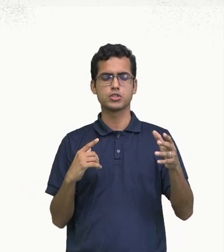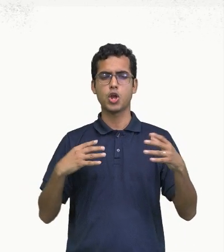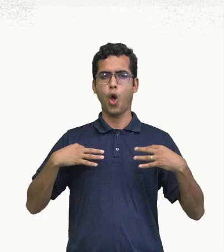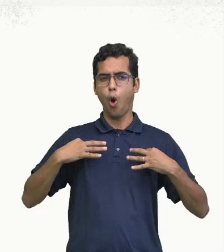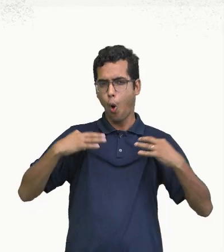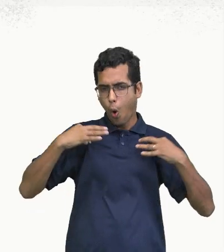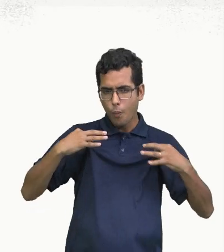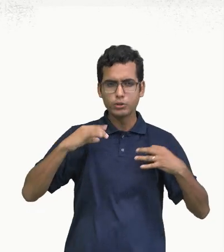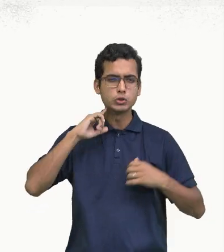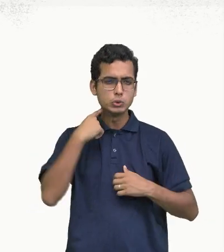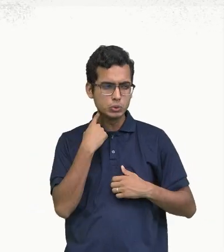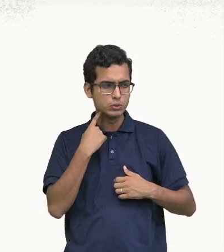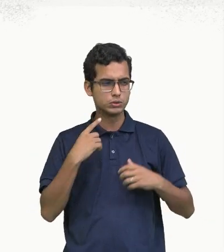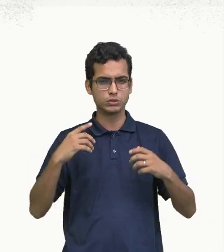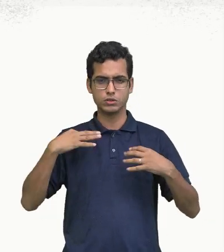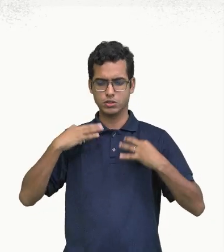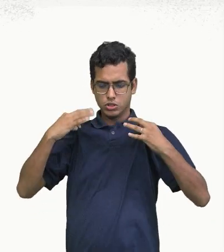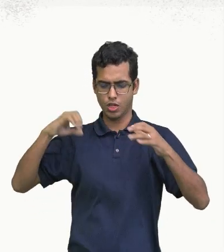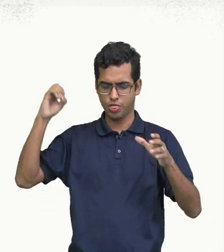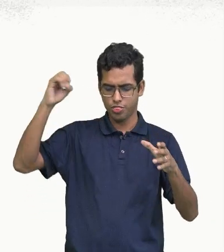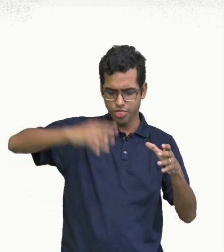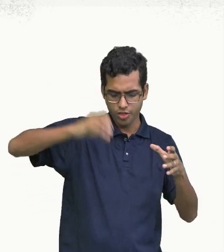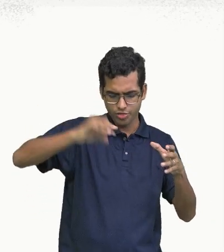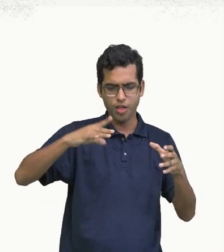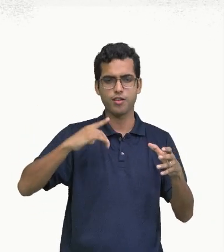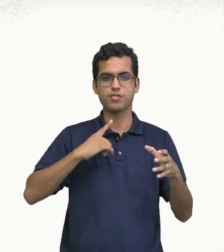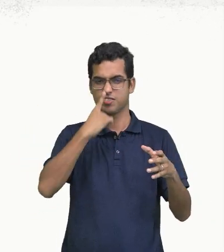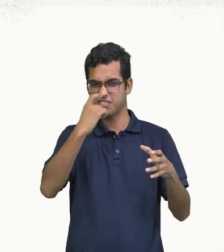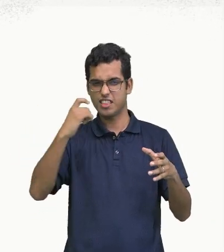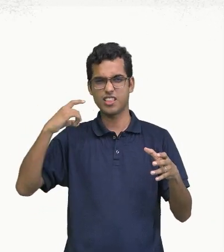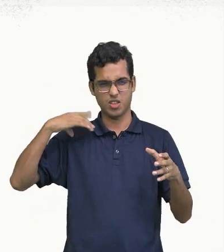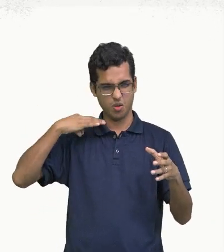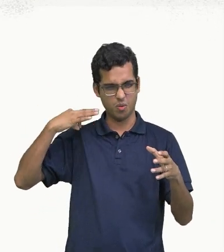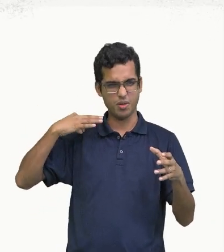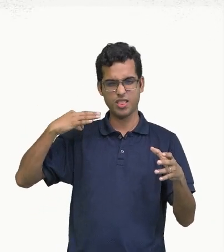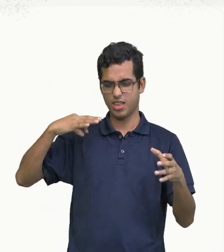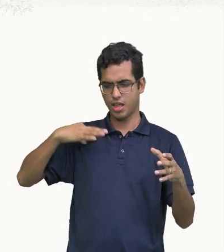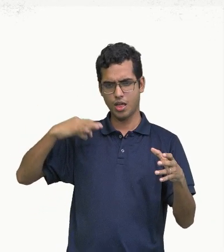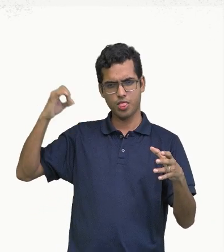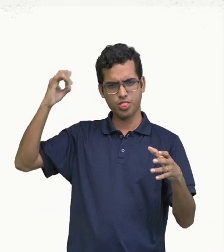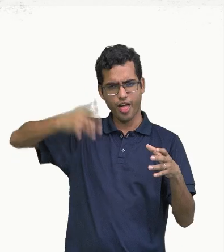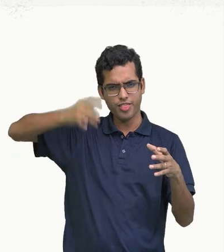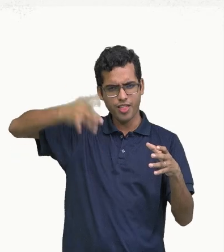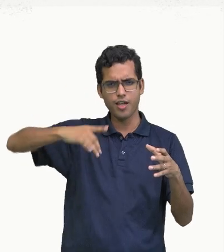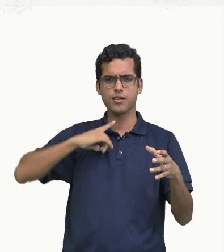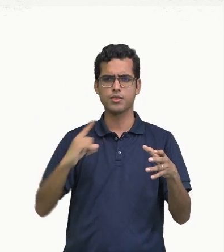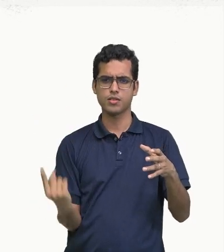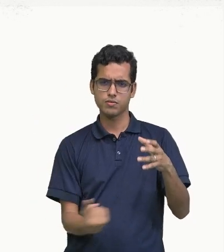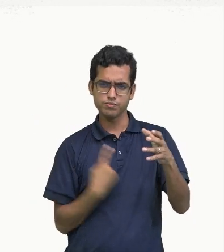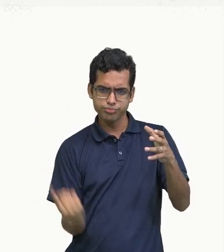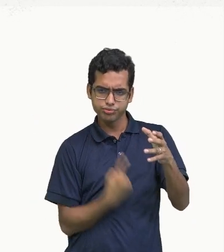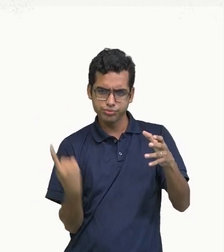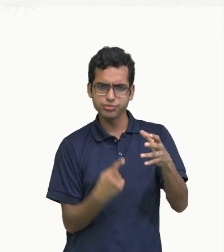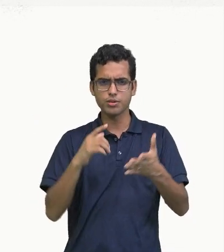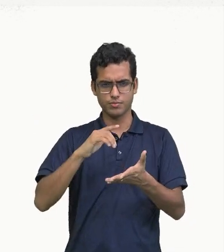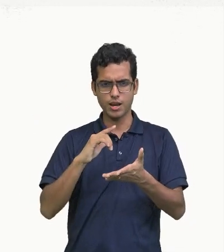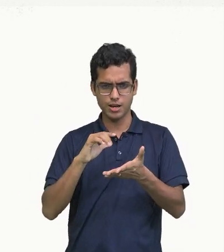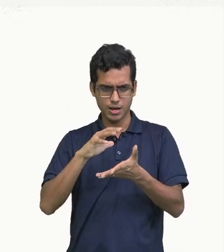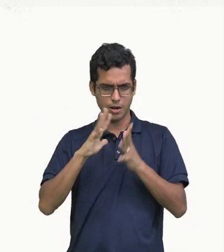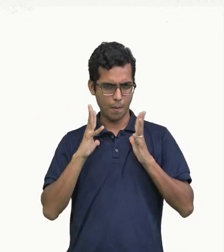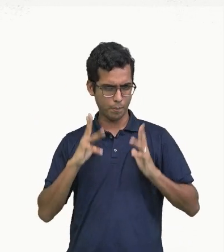né, ao redor, tudinho, alumínio, toda bonitinha, nós vamos ter o volume. Mas quando